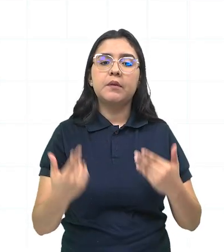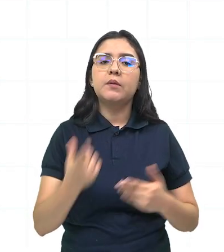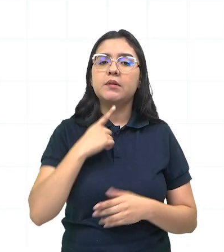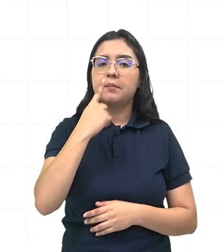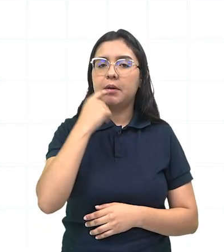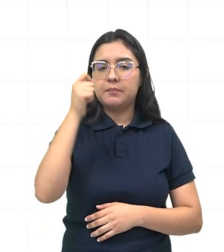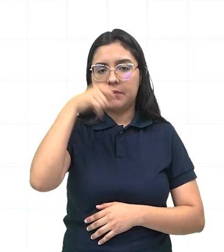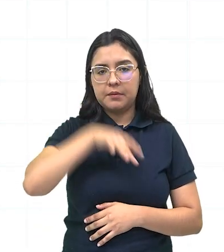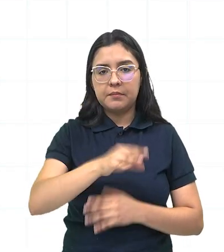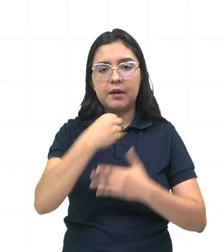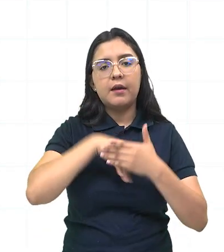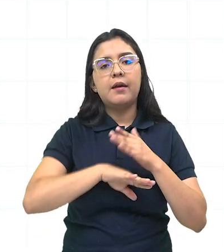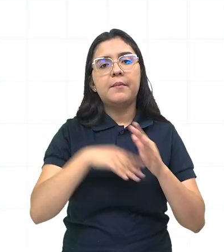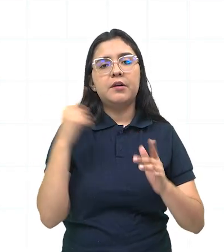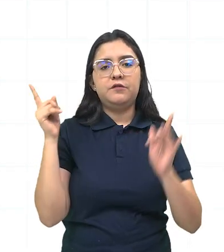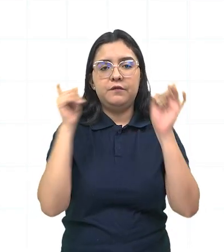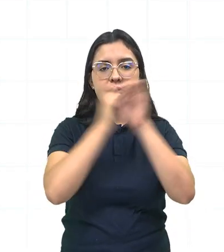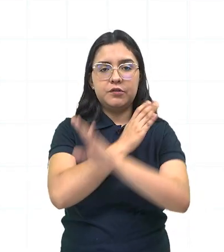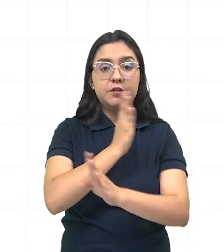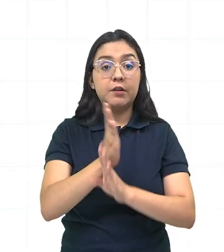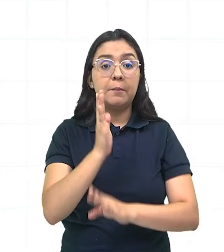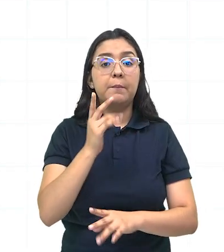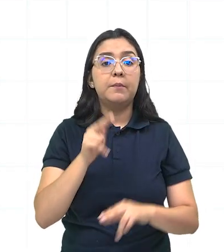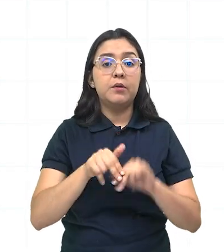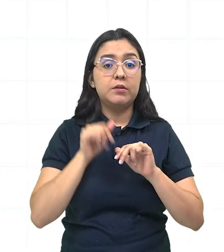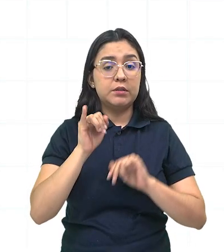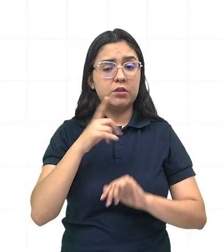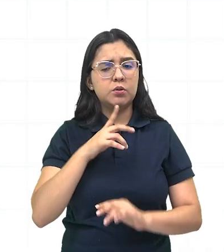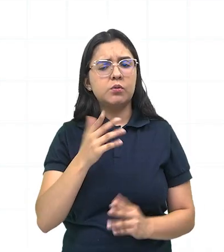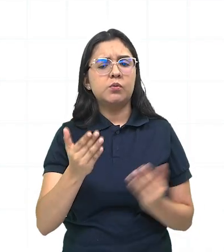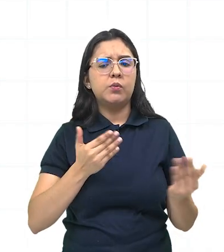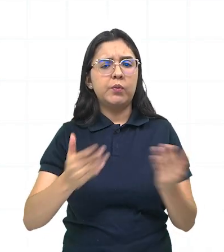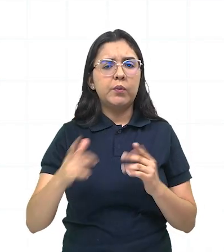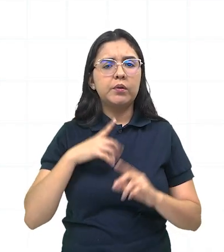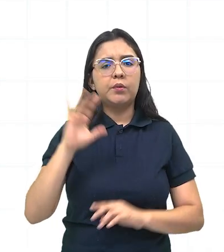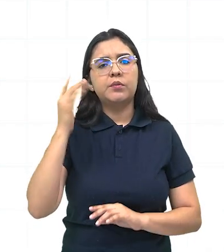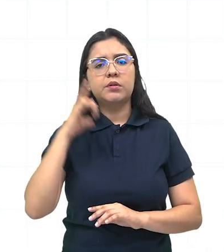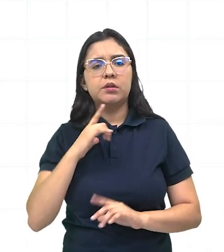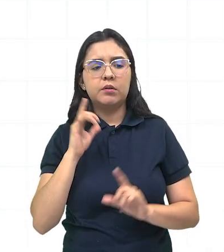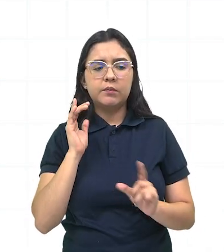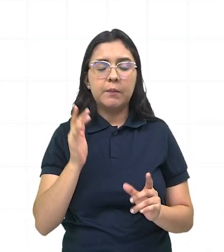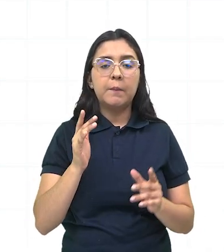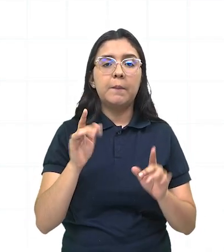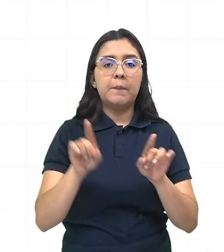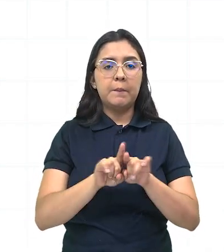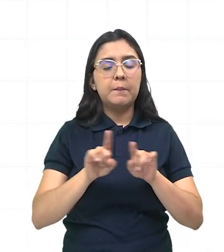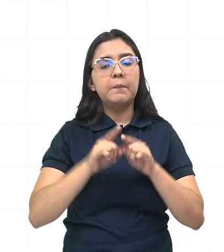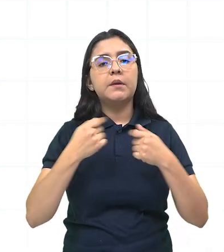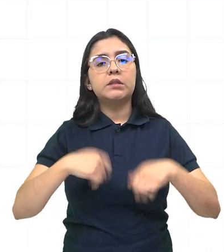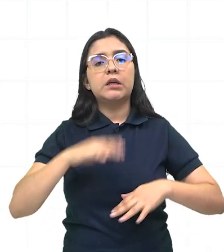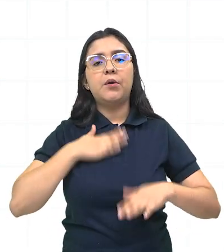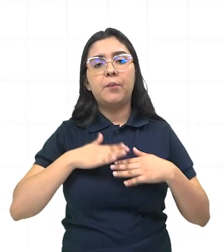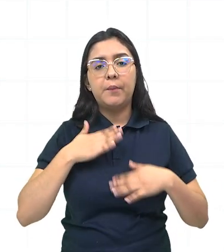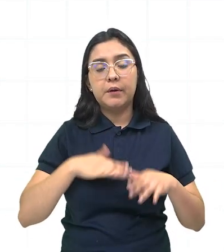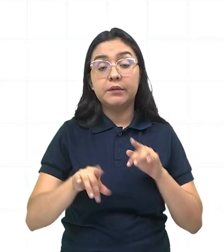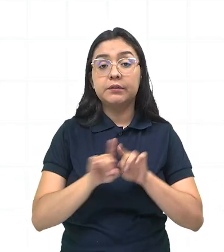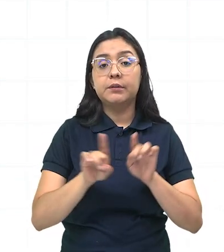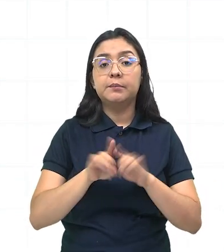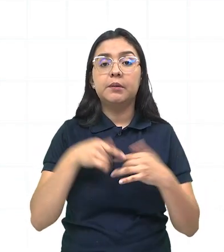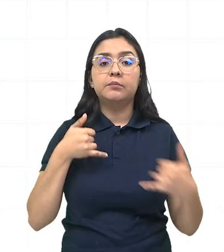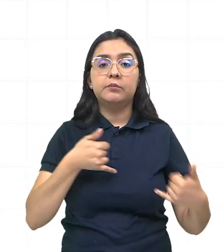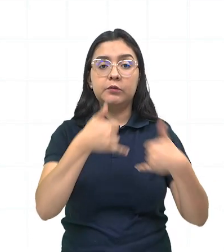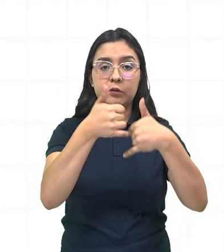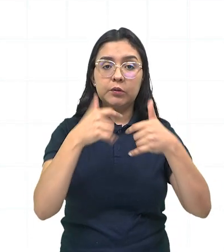internas são mais difíceis de detectar, por isso, quando suspeitar que está ocorrendo com alguém, mantenha a calma,